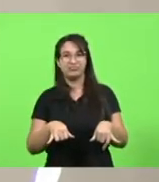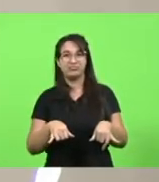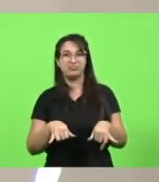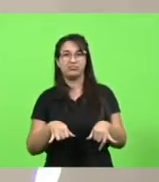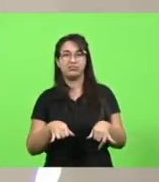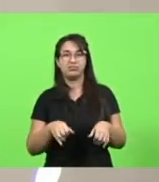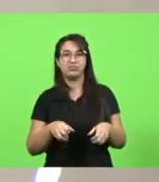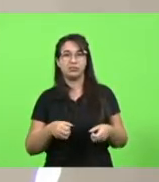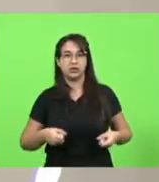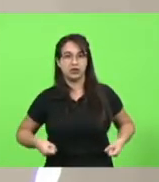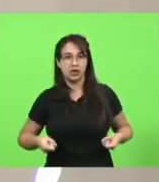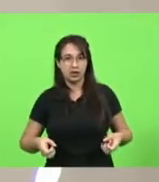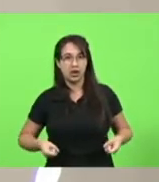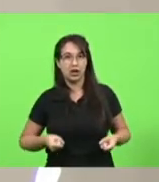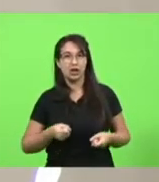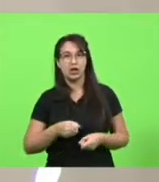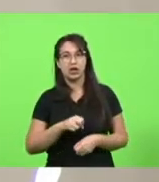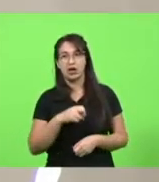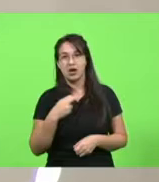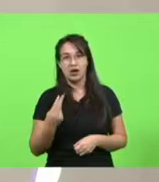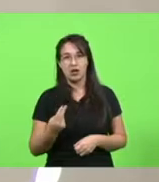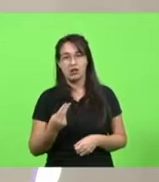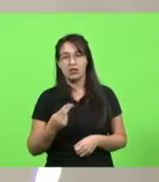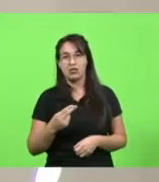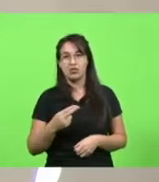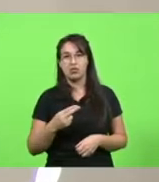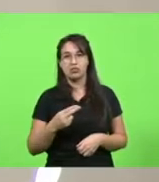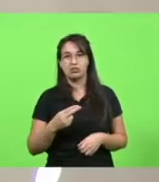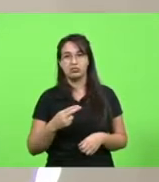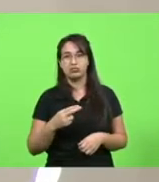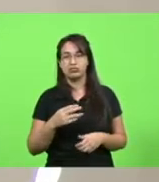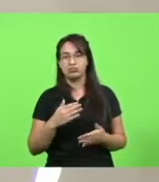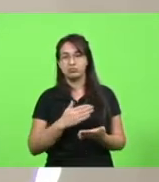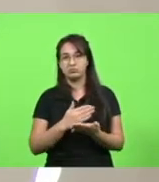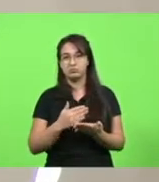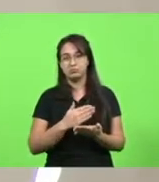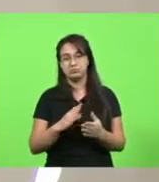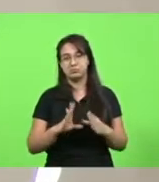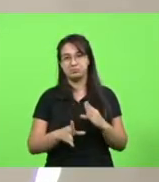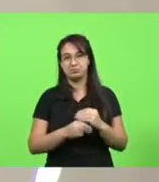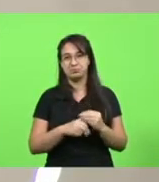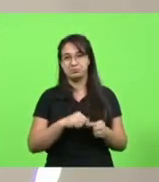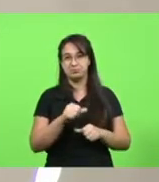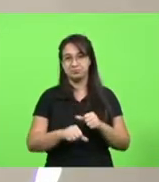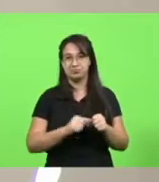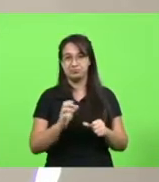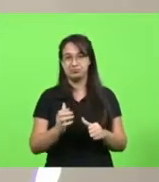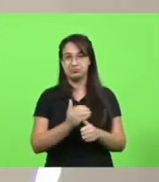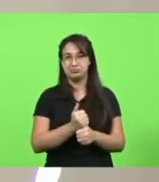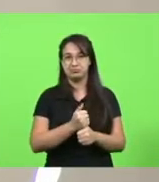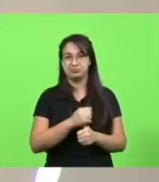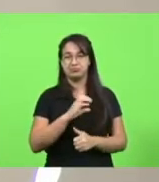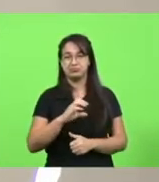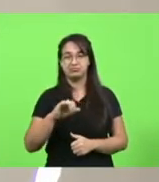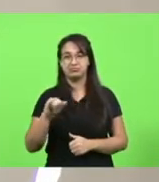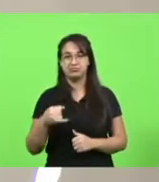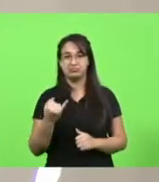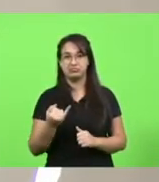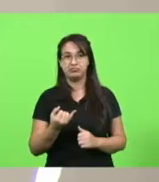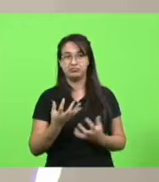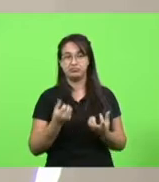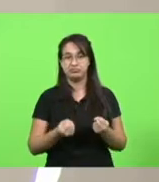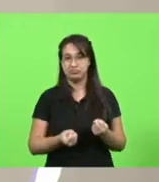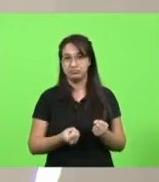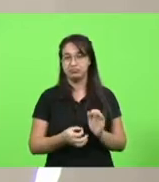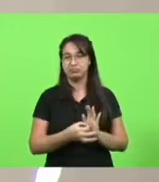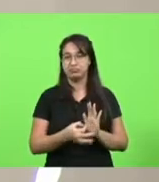Catarina e adota outras providências, com emenda substitutiva global e pareceres favoráveis das Comissões de Constituição e Justiça, Comissão